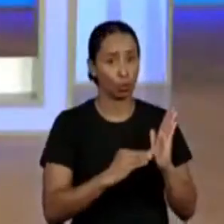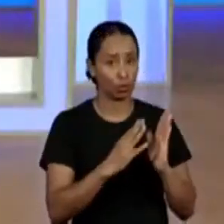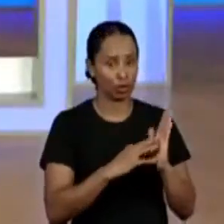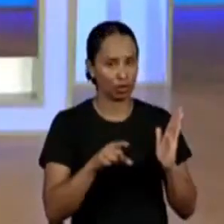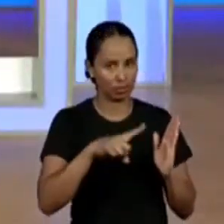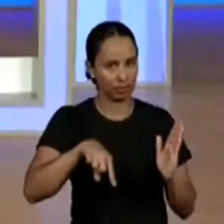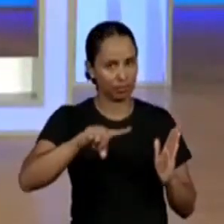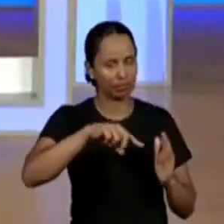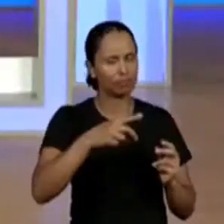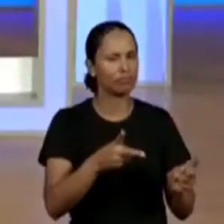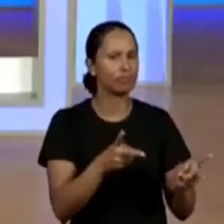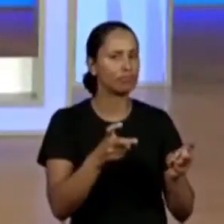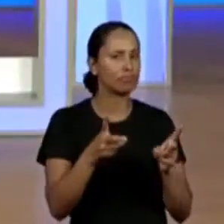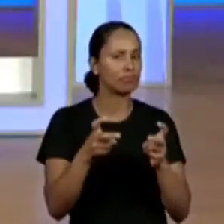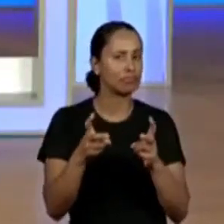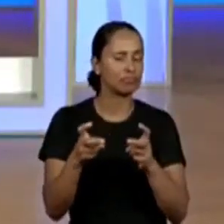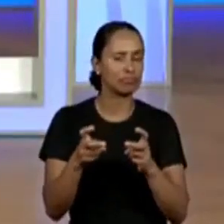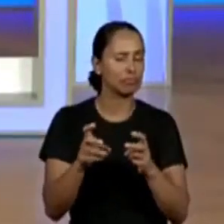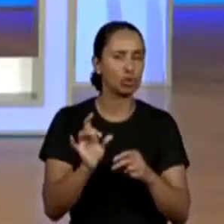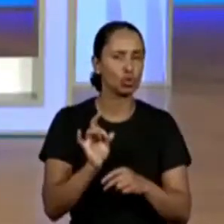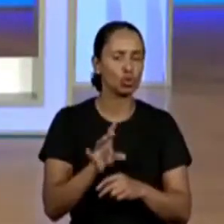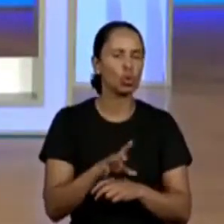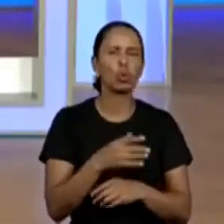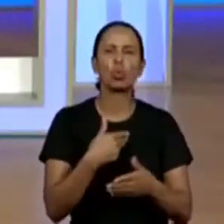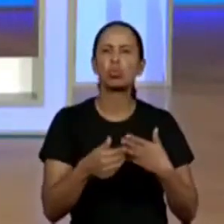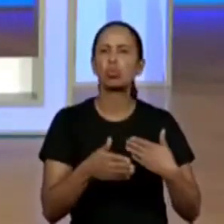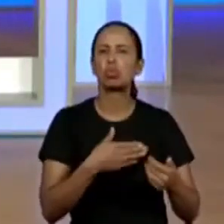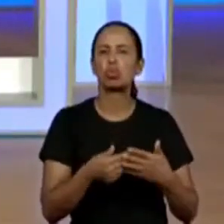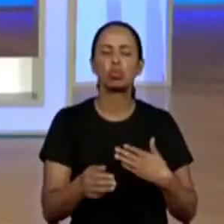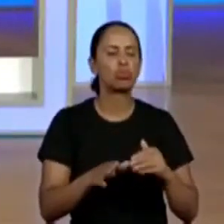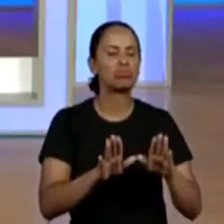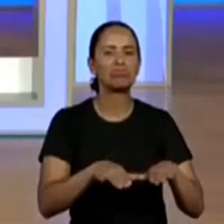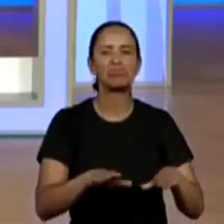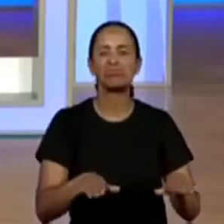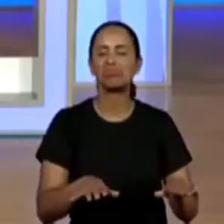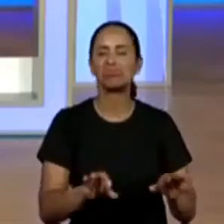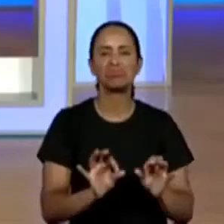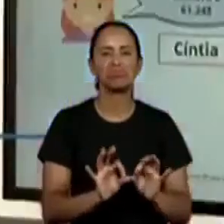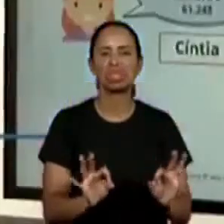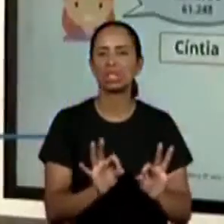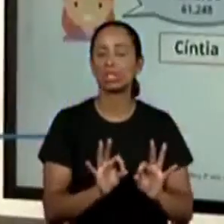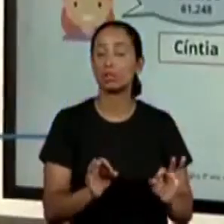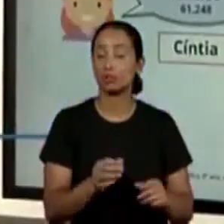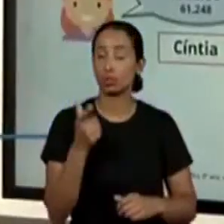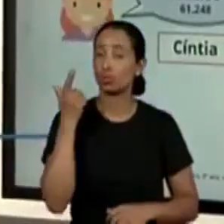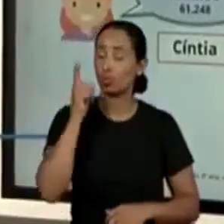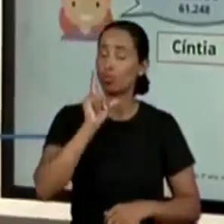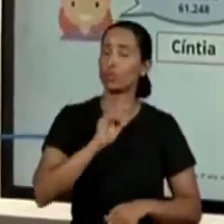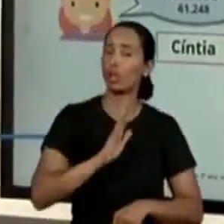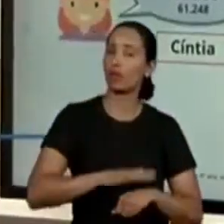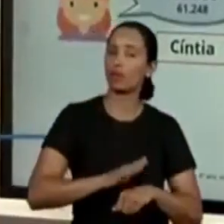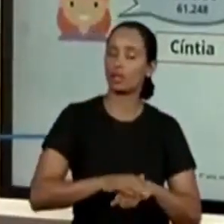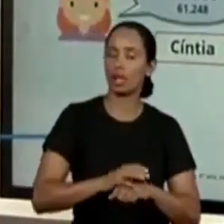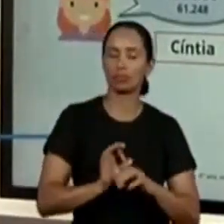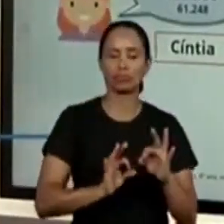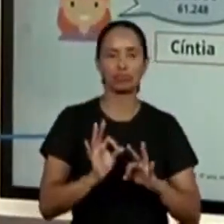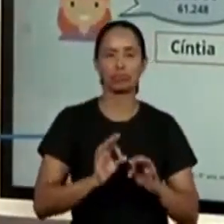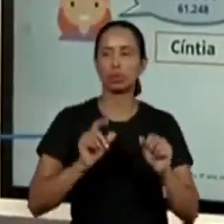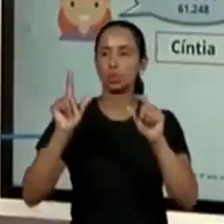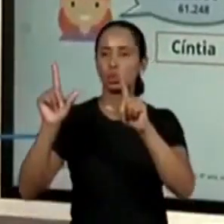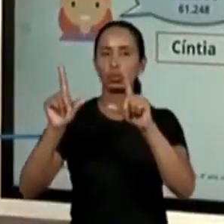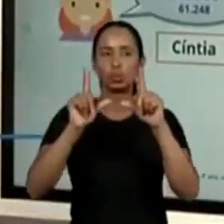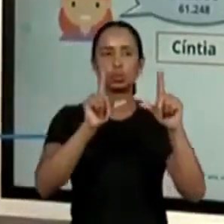ver, que basicamente, que qualquer estudante, basicamente aí, qualquer aluno conseguiria montar, você